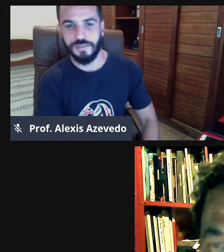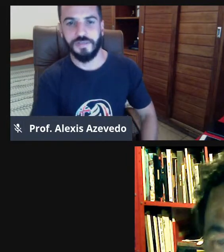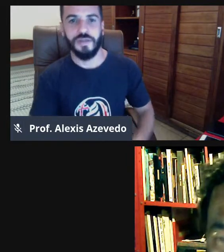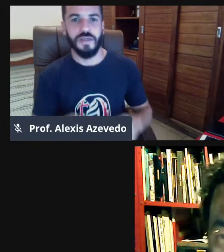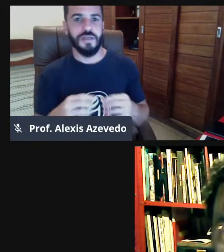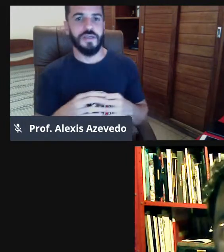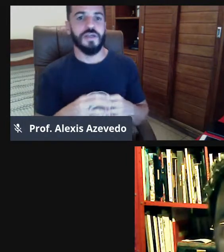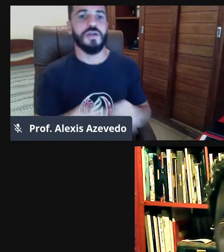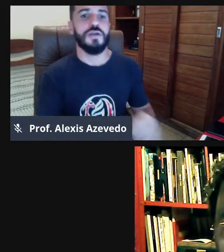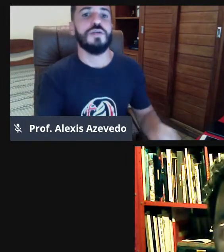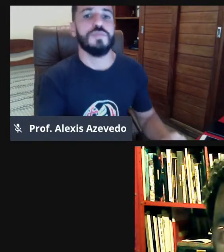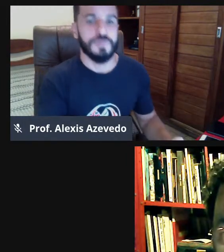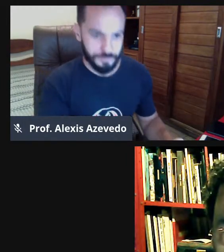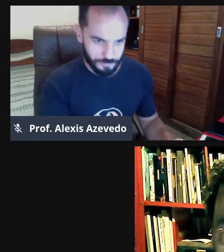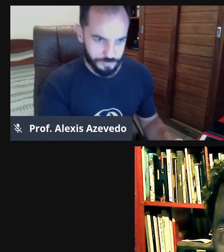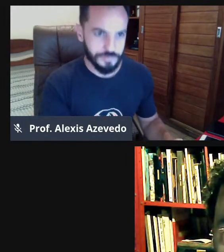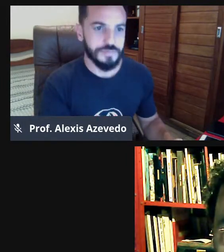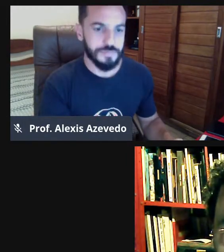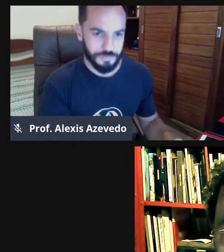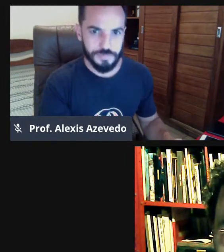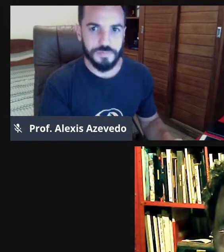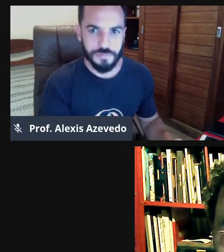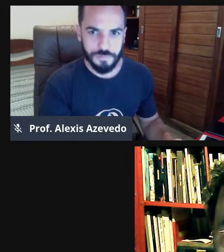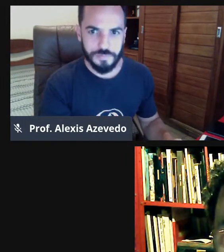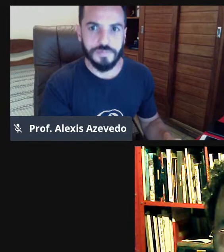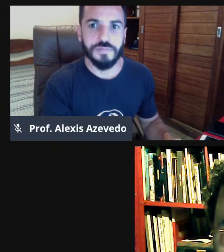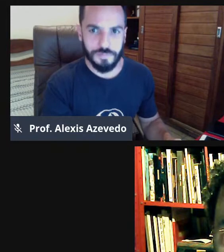tirar daqui para ter mais...